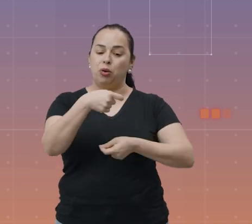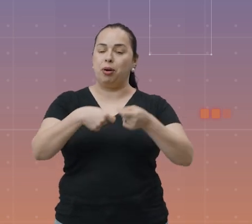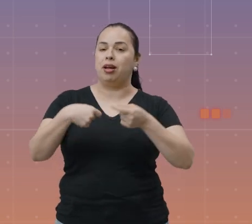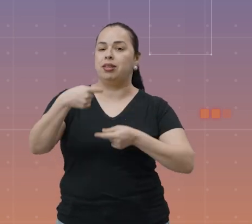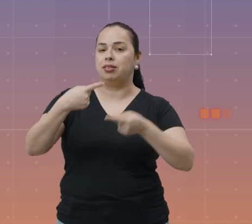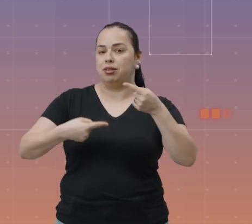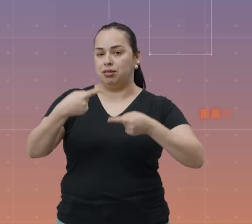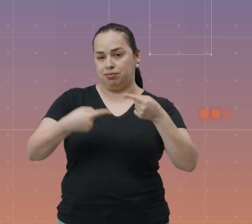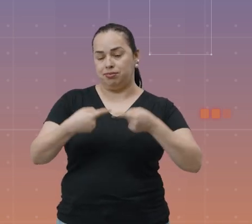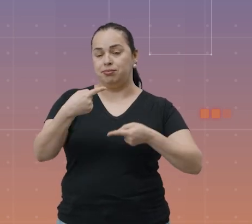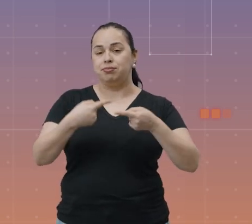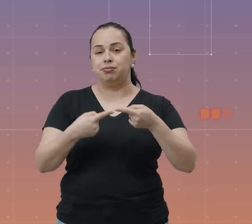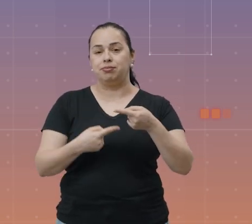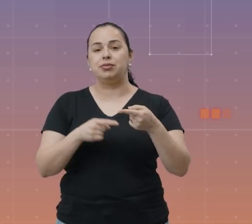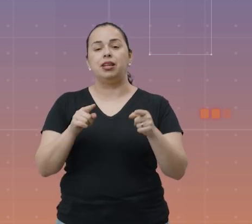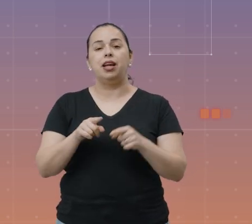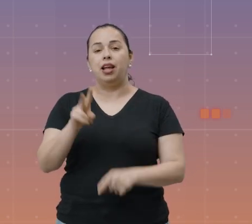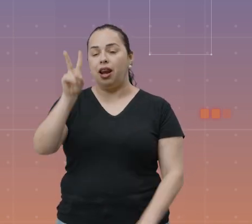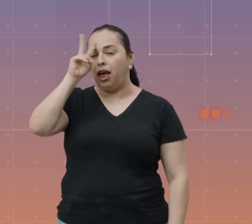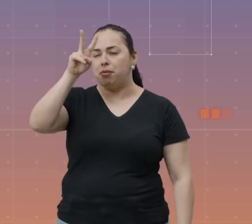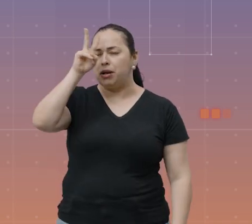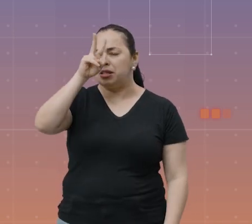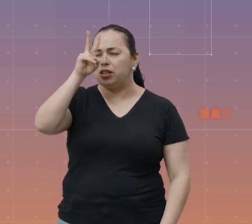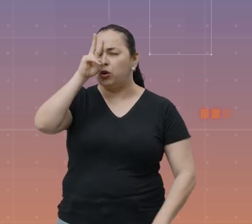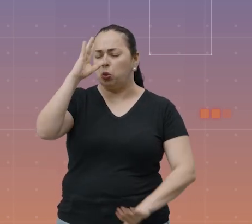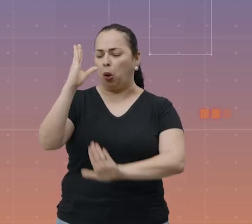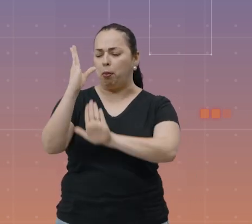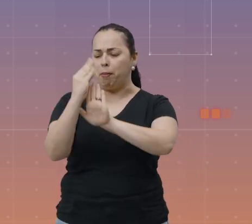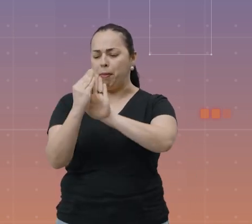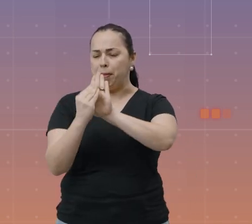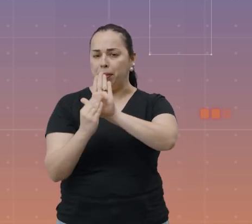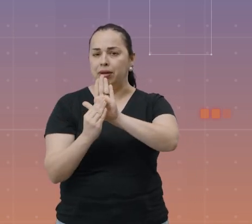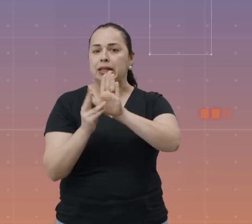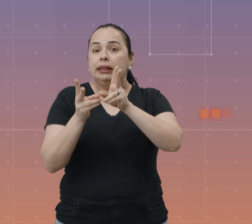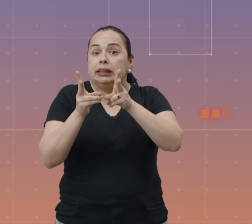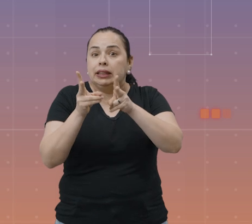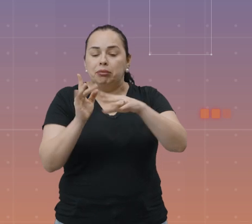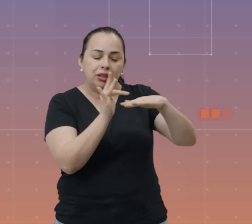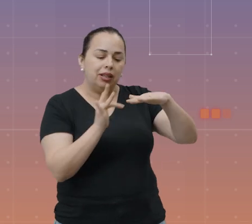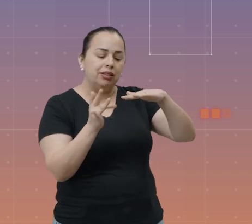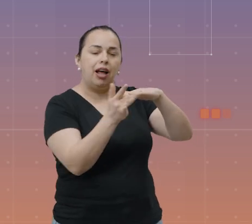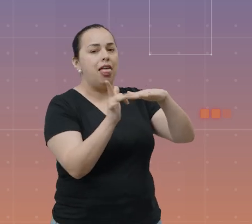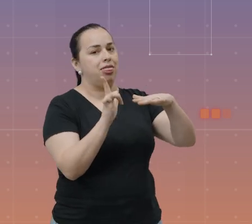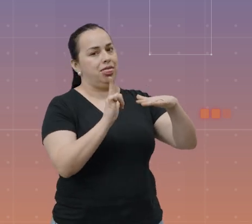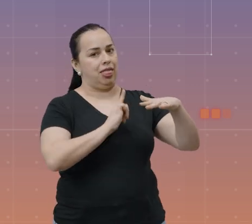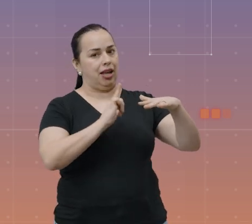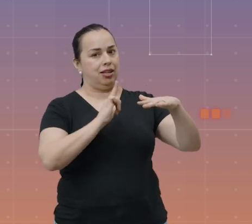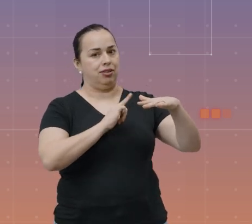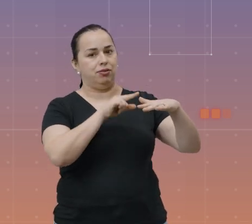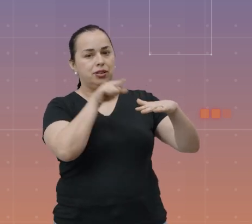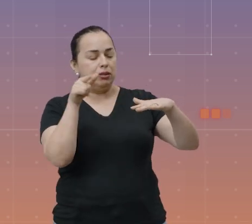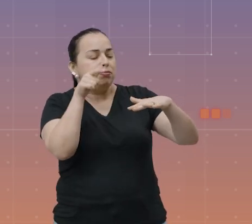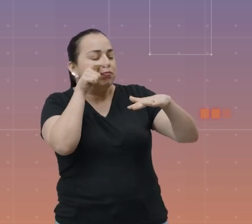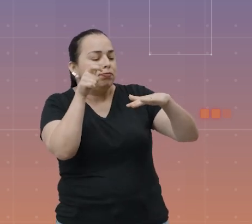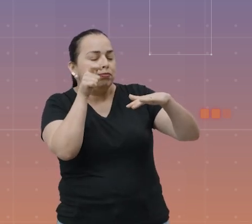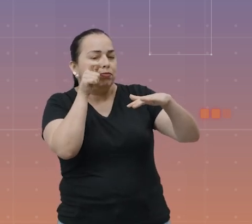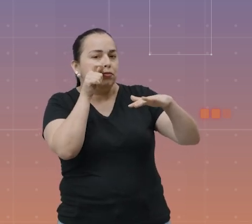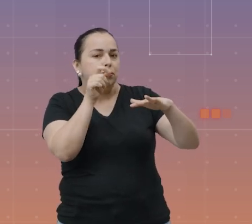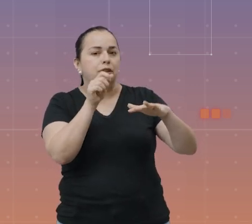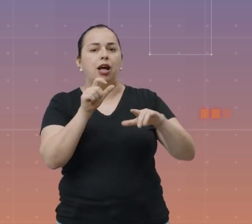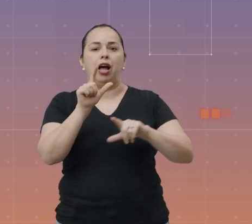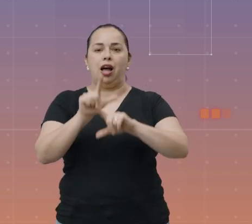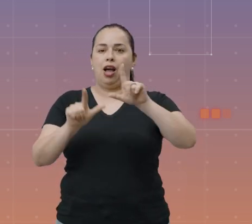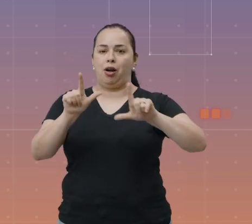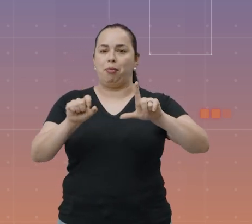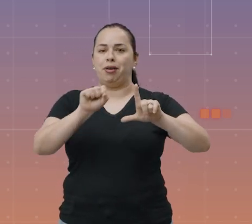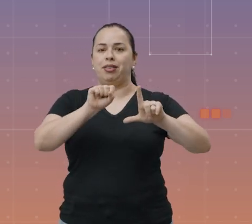São José em 2024. Não esquece que todo o nosso conteúdo está nas nossas redes sociais. Acompanhe tudo